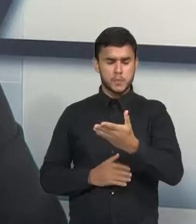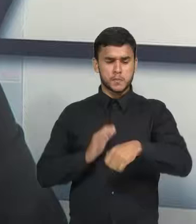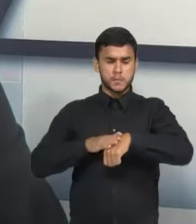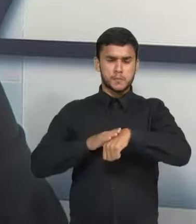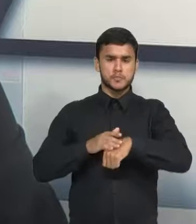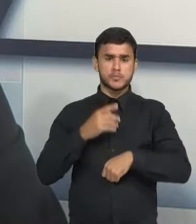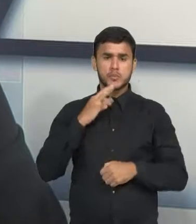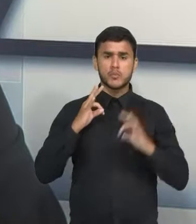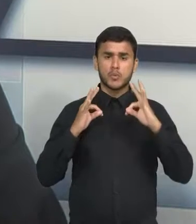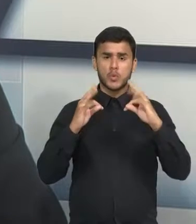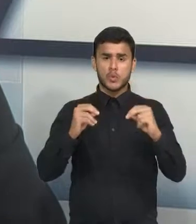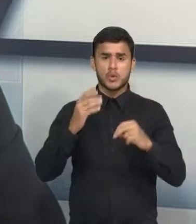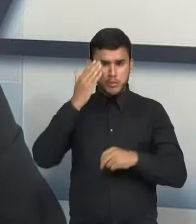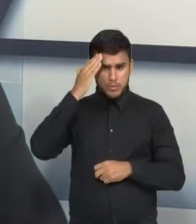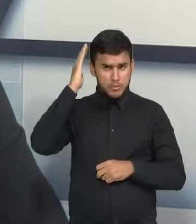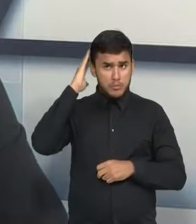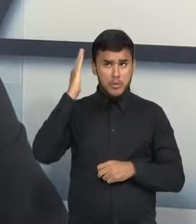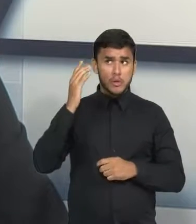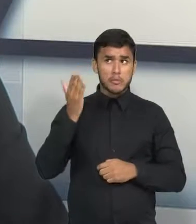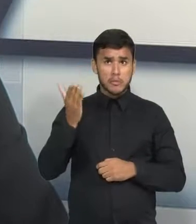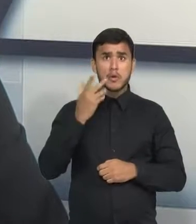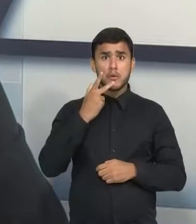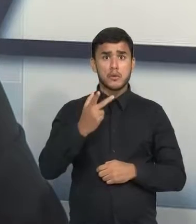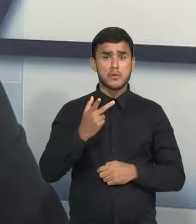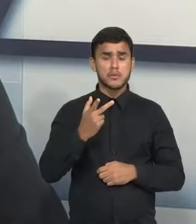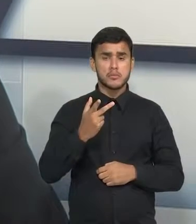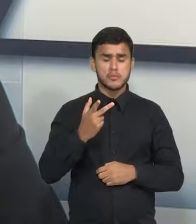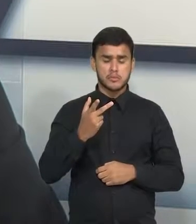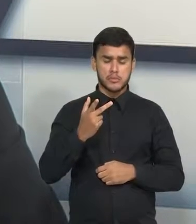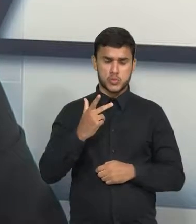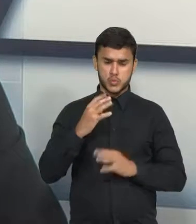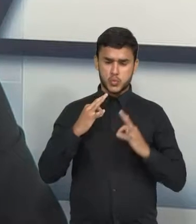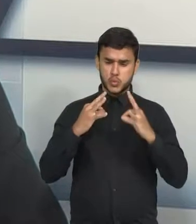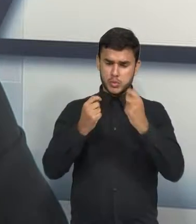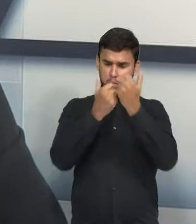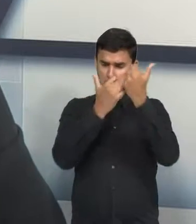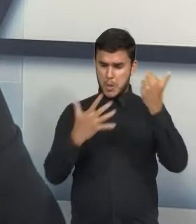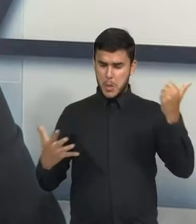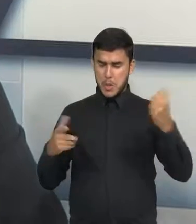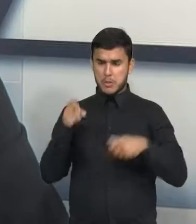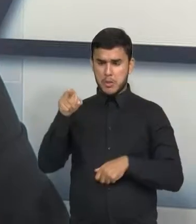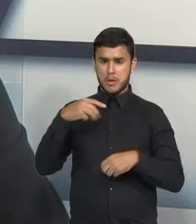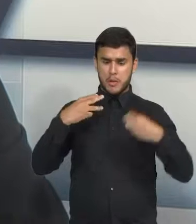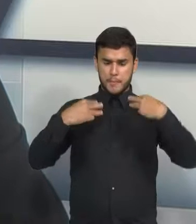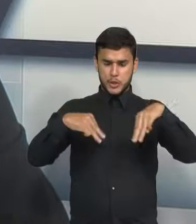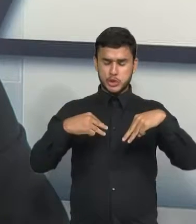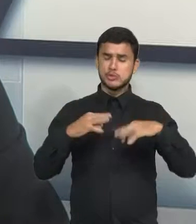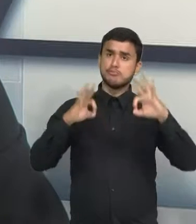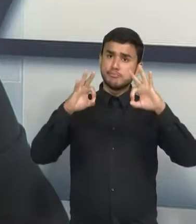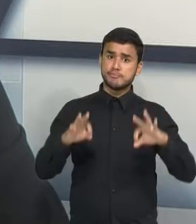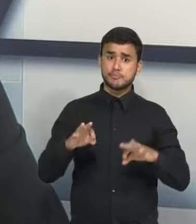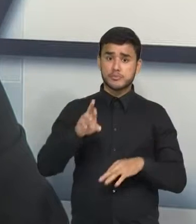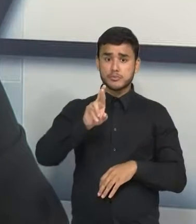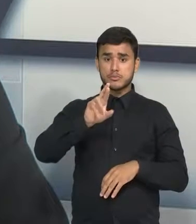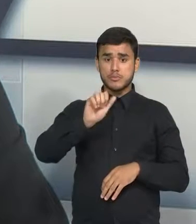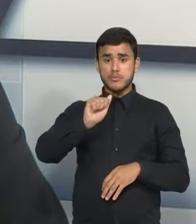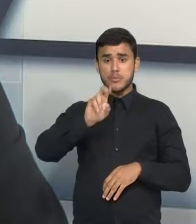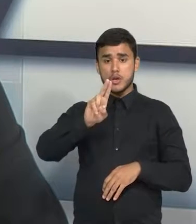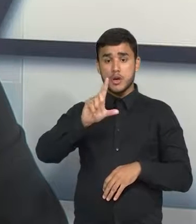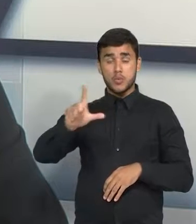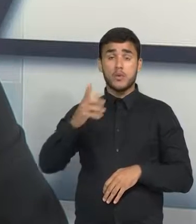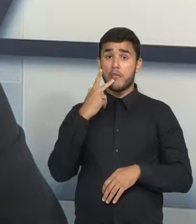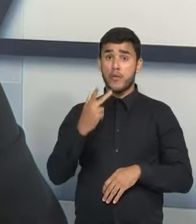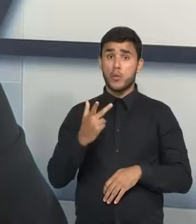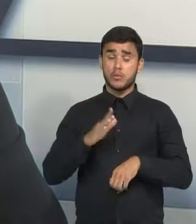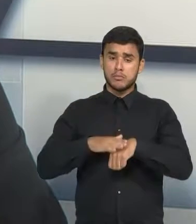Michel Temer precisa de mais ministros como Raul Jungmann. Ele falou a verdade. O ministro da Defesa, Raul Jungmann, afirmou dia 31, no Rio de Janeiro, que o